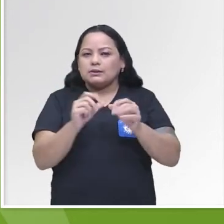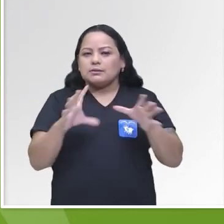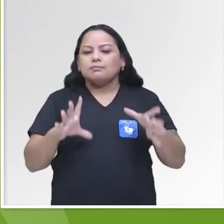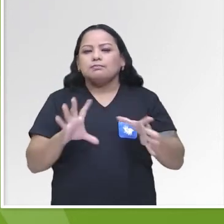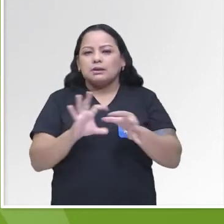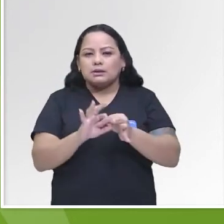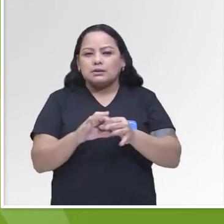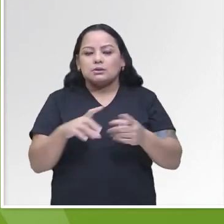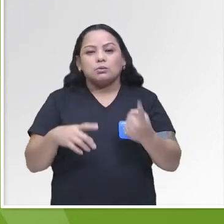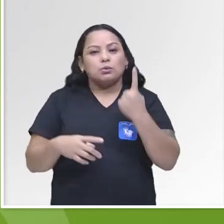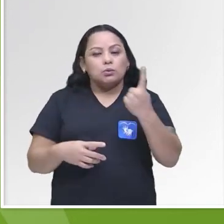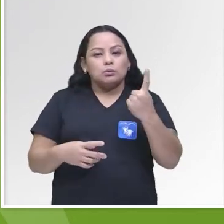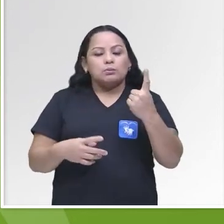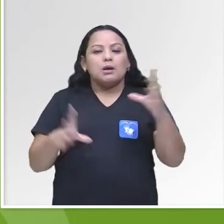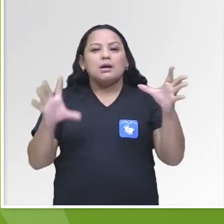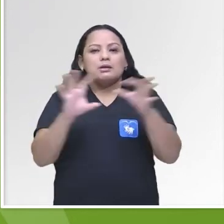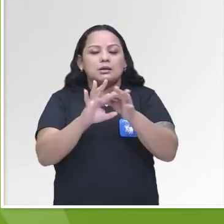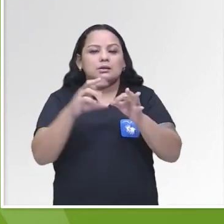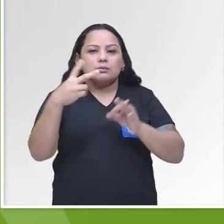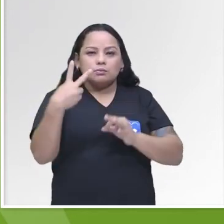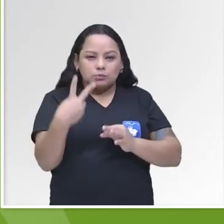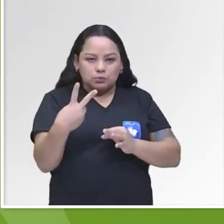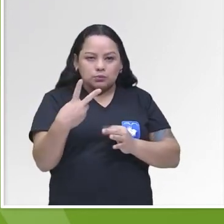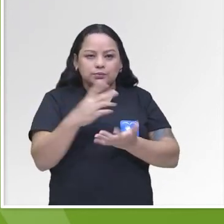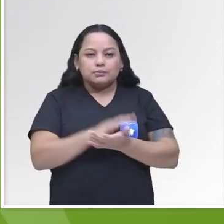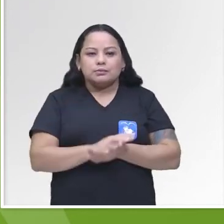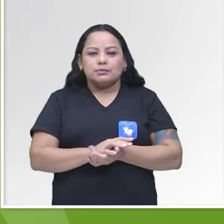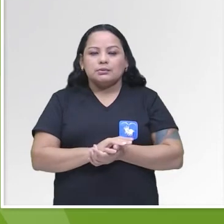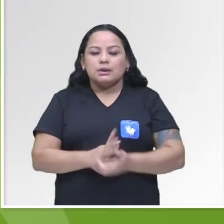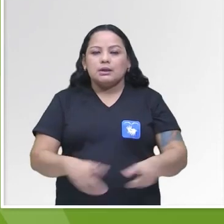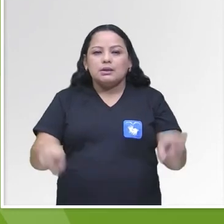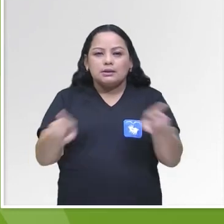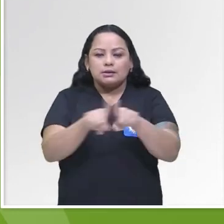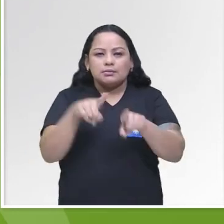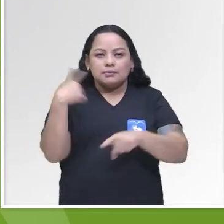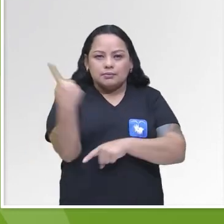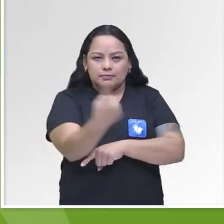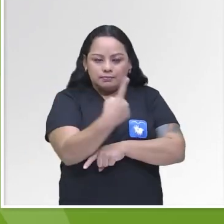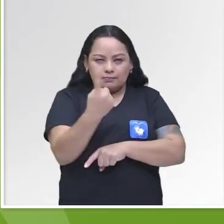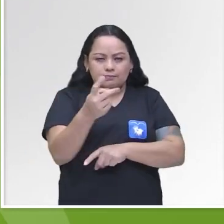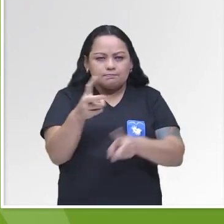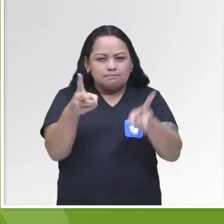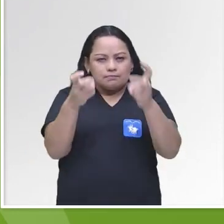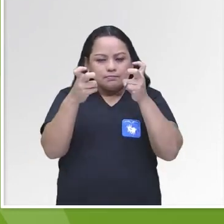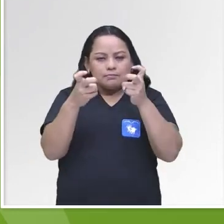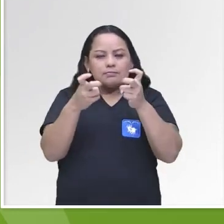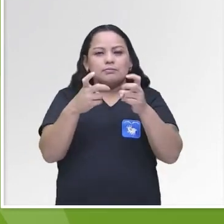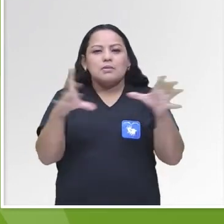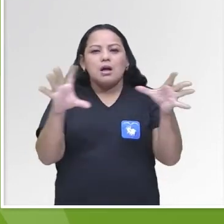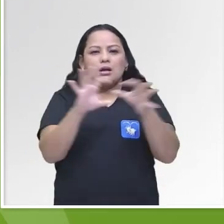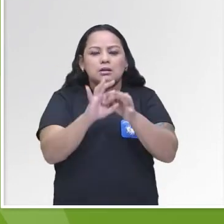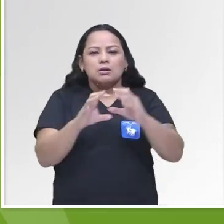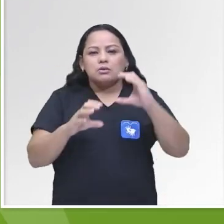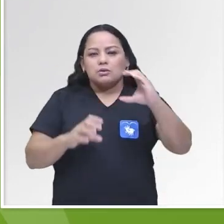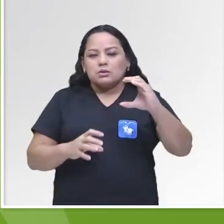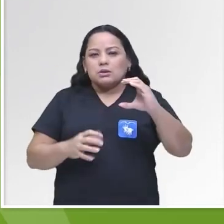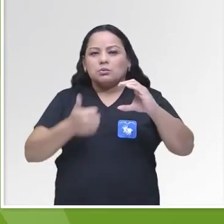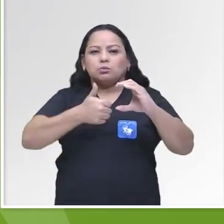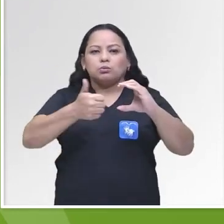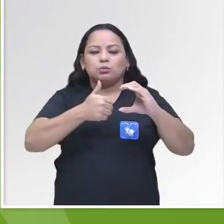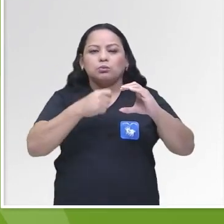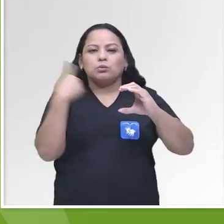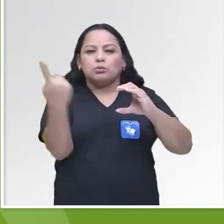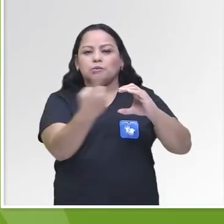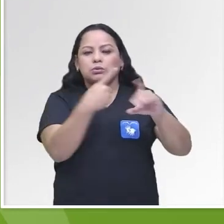ligados por uma ligação dupla. E também a gente observa que ligado ao carbono 1, eu